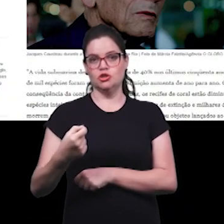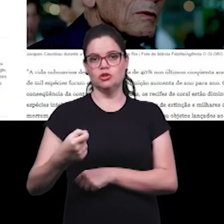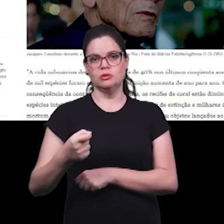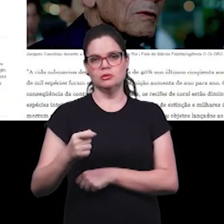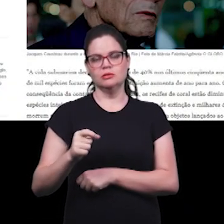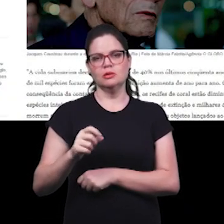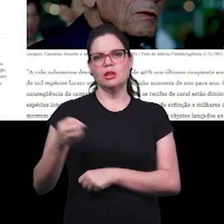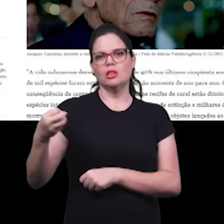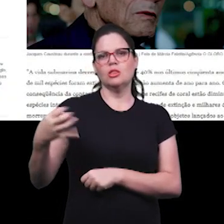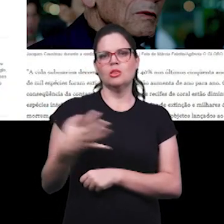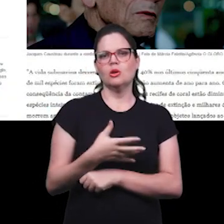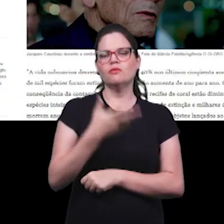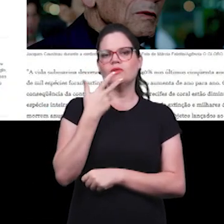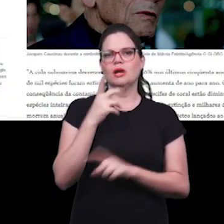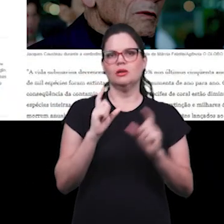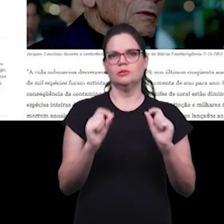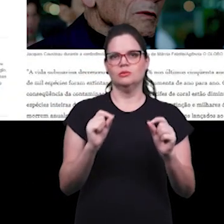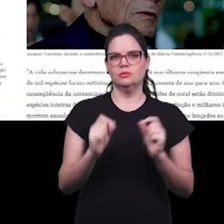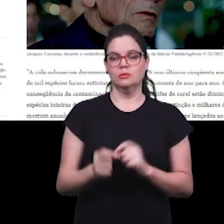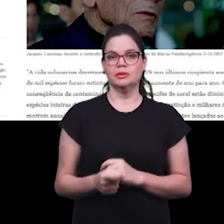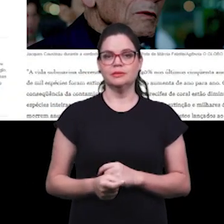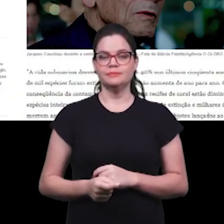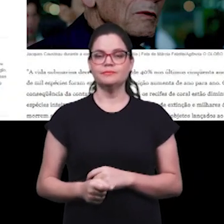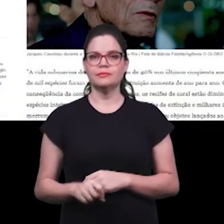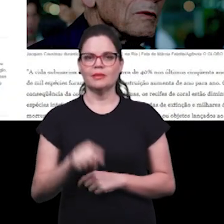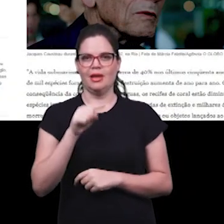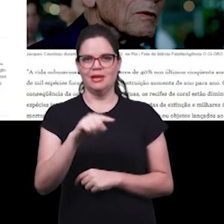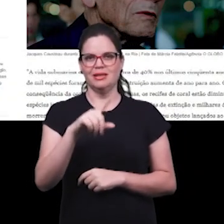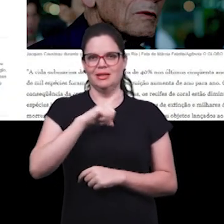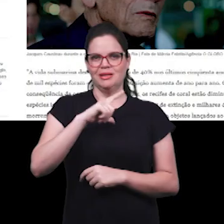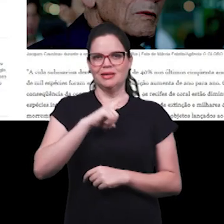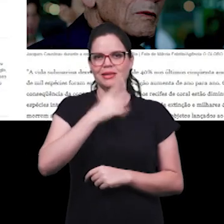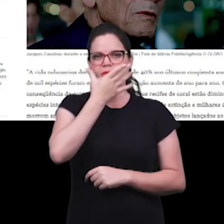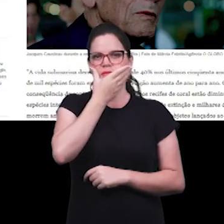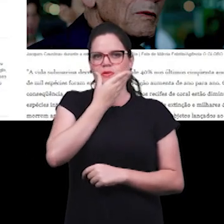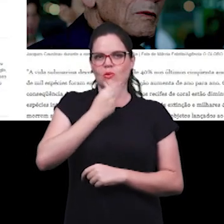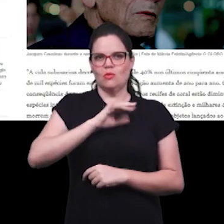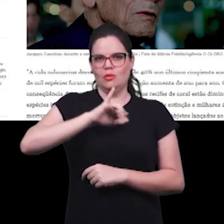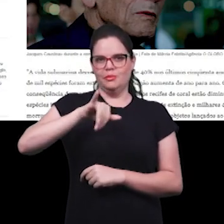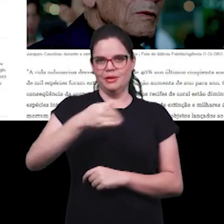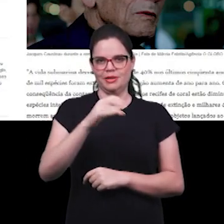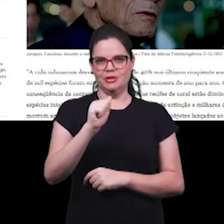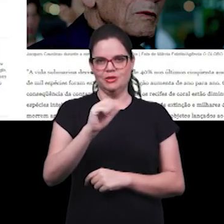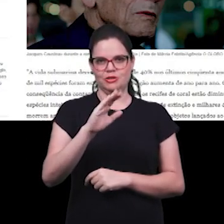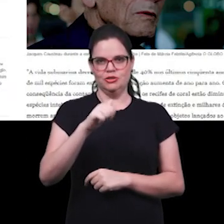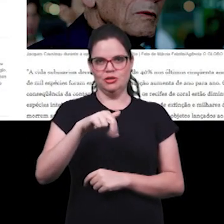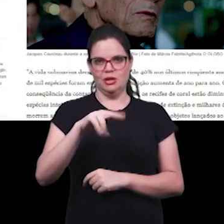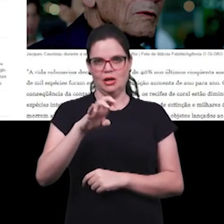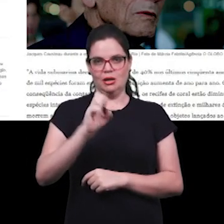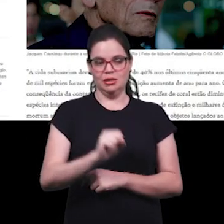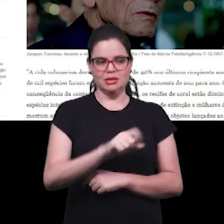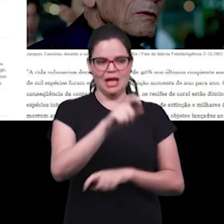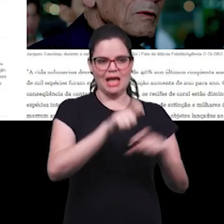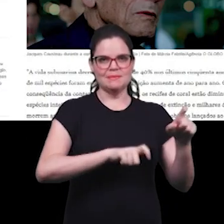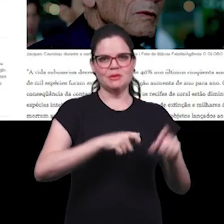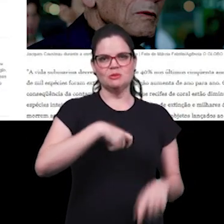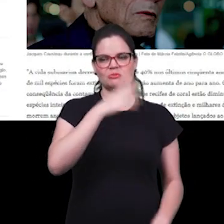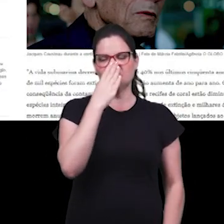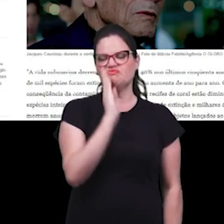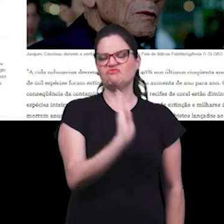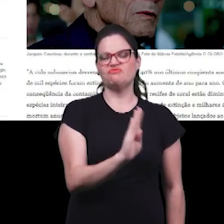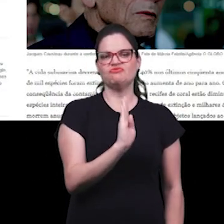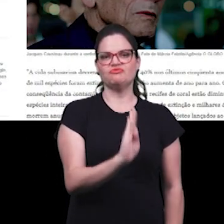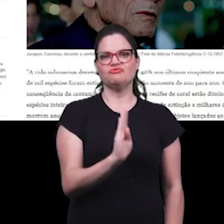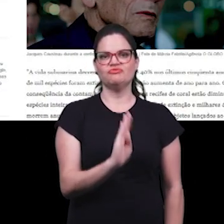esse grave alerta feito pelo oceanógrafo Jacques Cousteau, ele foi ignorado pelo mundo. A trombeta